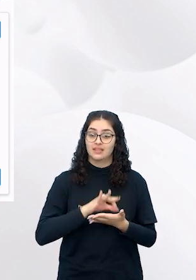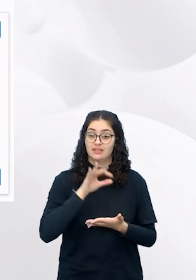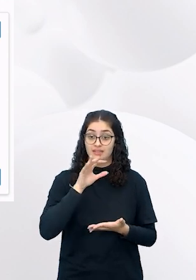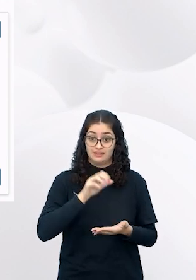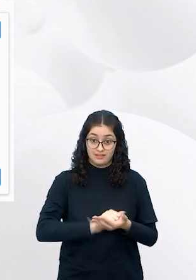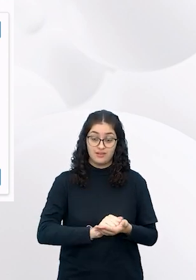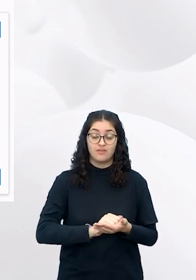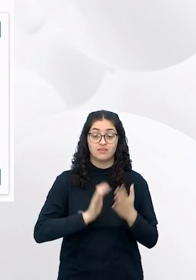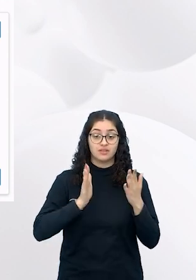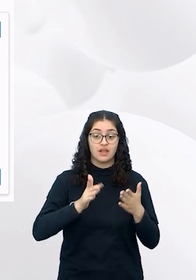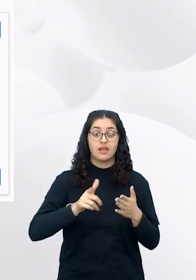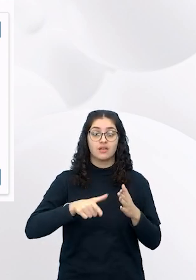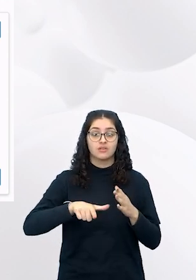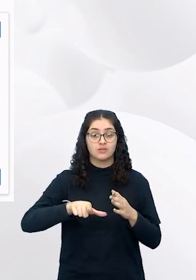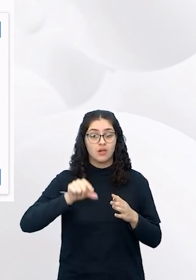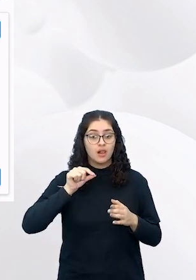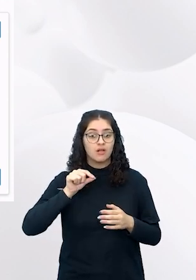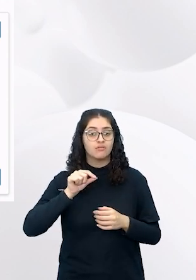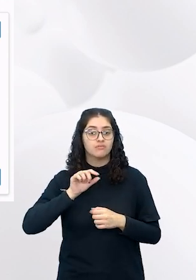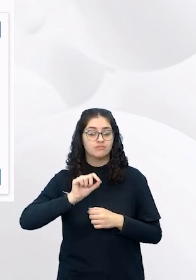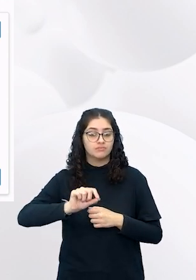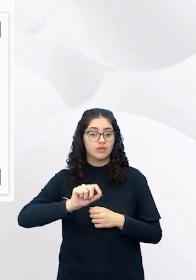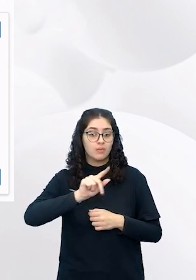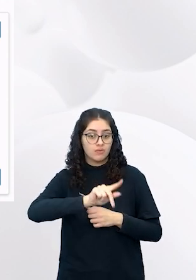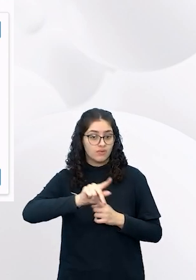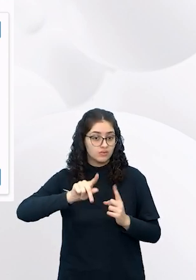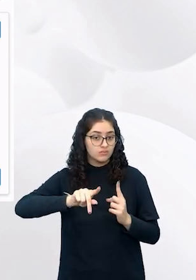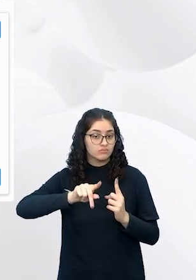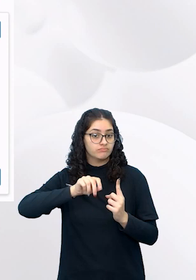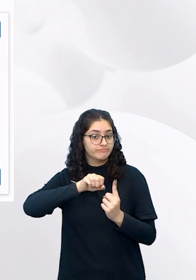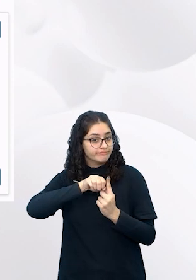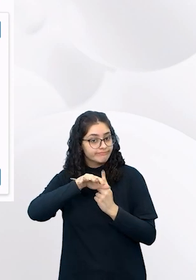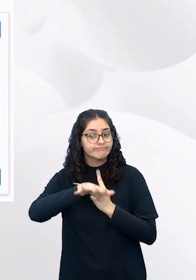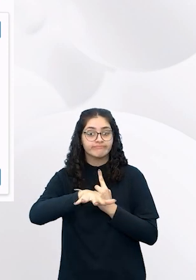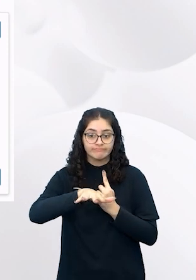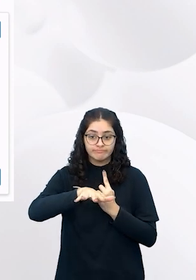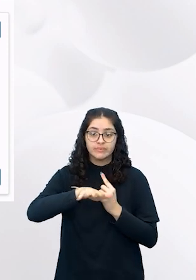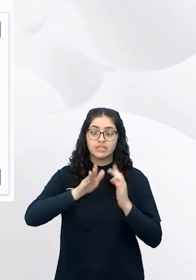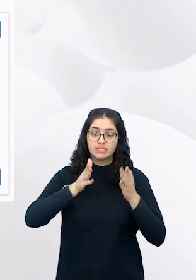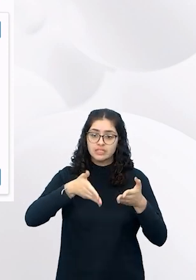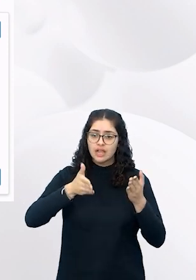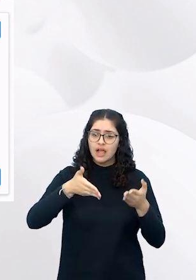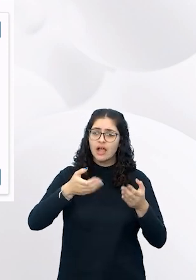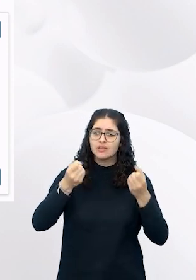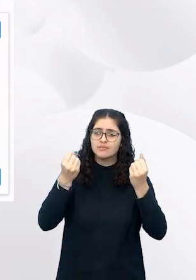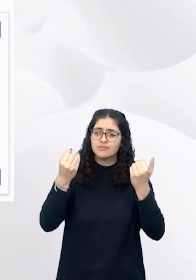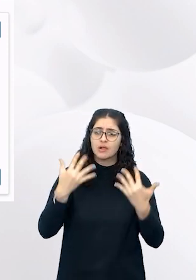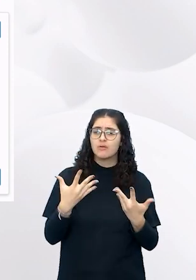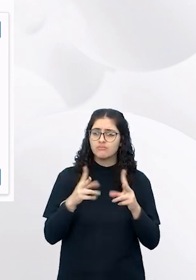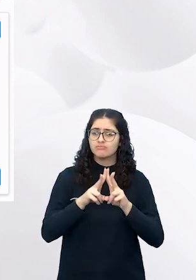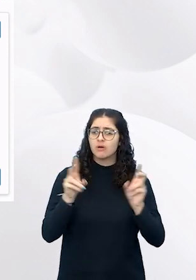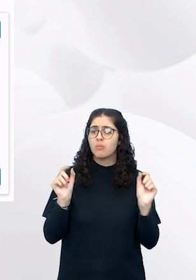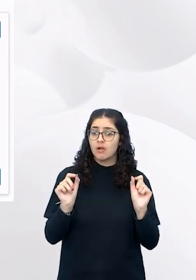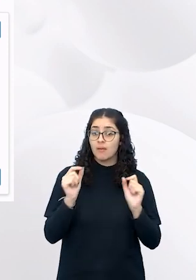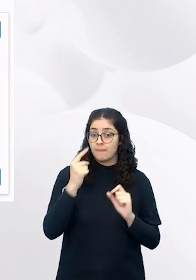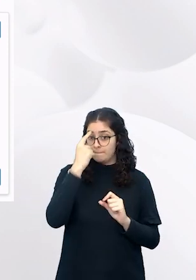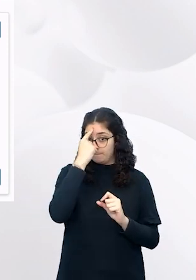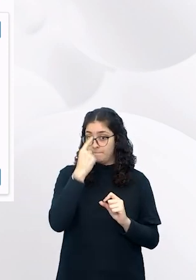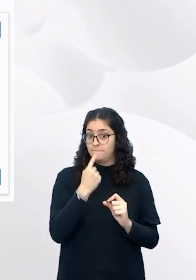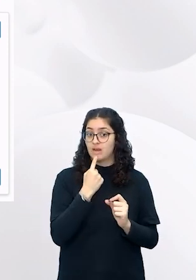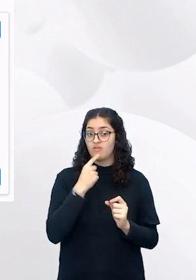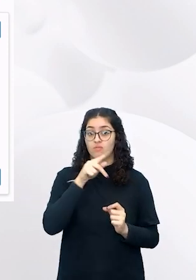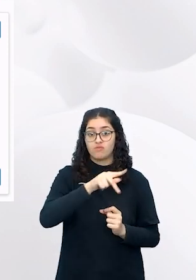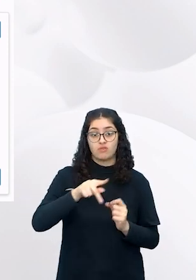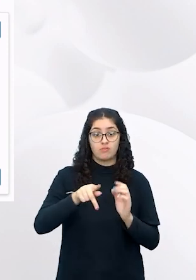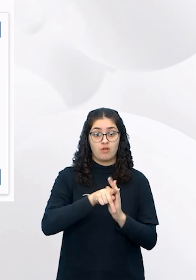inscrição, selecione nesse momento o professor multiplicador. Nós estamos aqui explicando agora sobre o perfil do